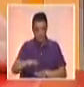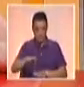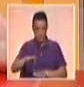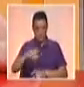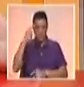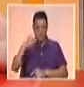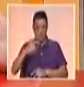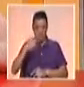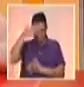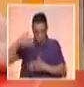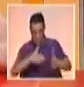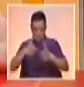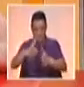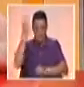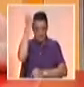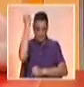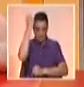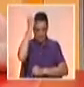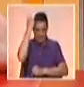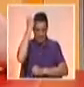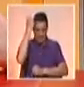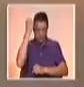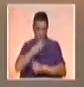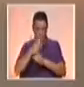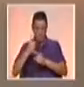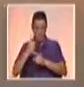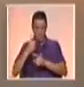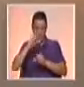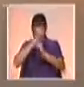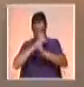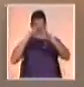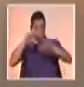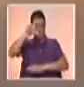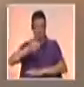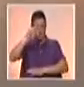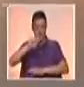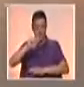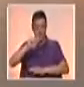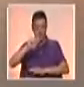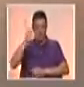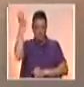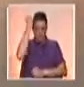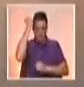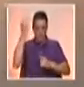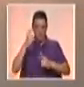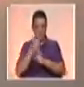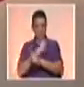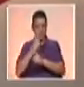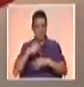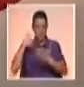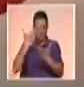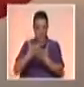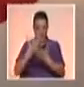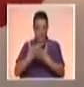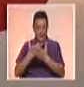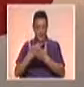pouco, quer na orientação de teses de mestrado e na sua conclusão, evidentemente, quer na frequência de mestrados e pós-graduações, e que vão dando o seu